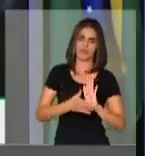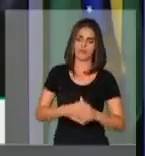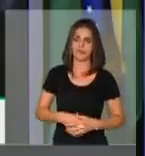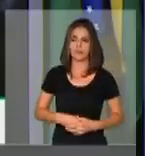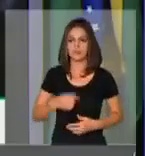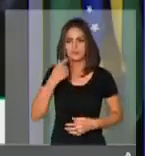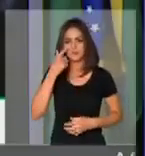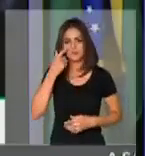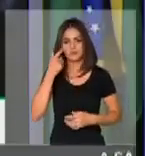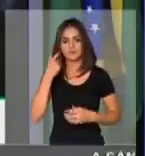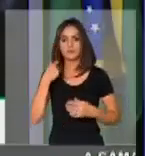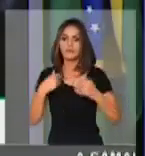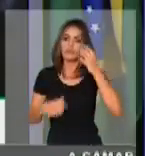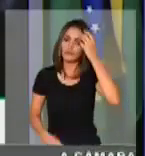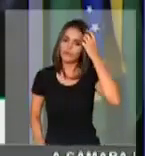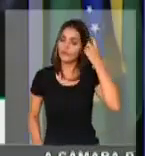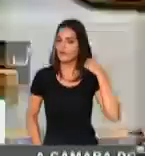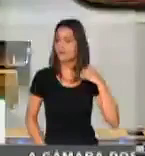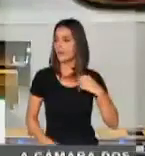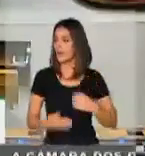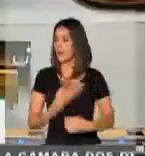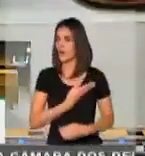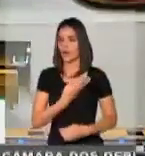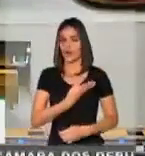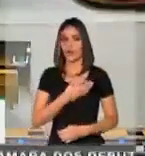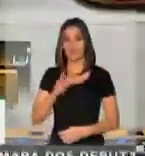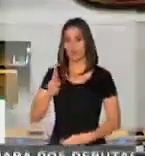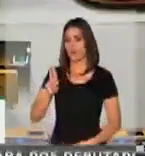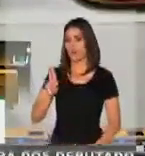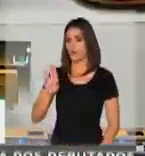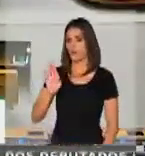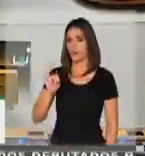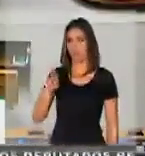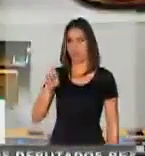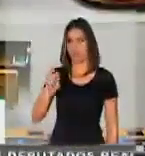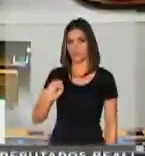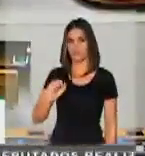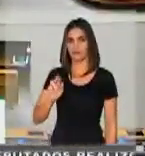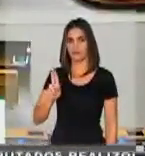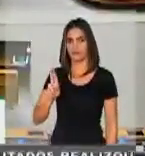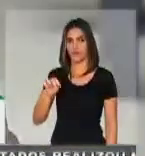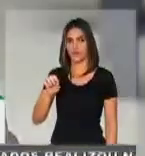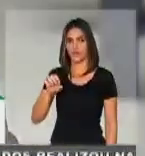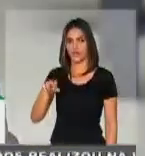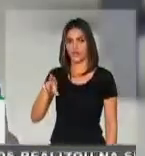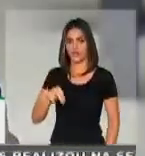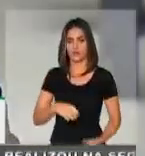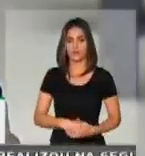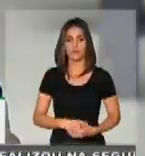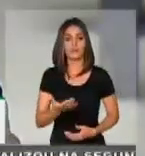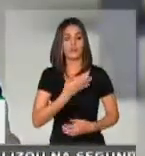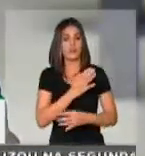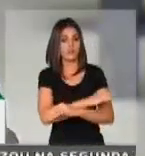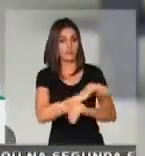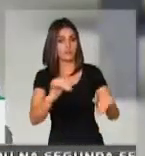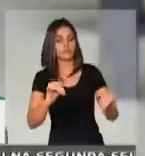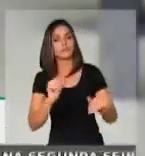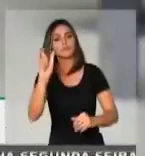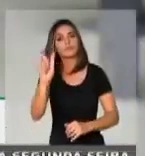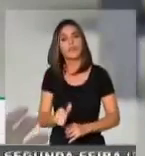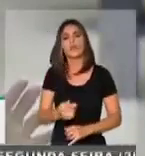Souza do Paraná. Meu caro colega deputado Rubens Bueno, primeiro quero dizer que Vossa